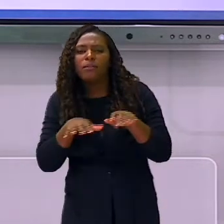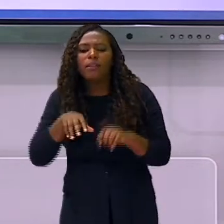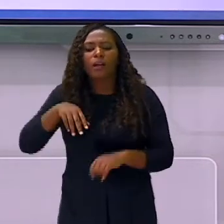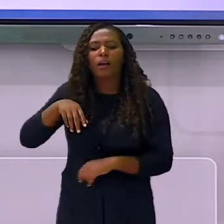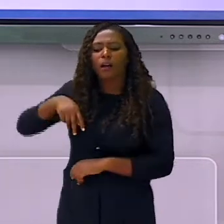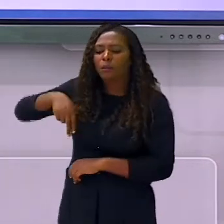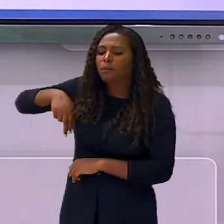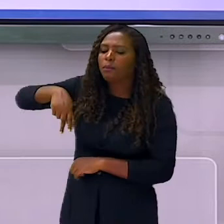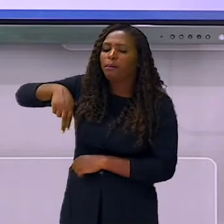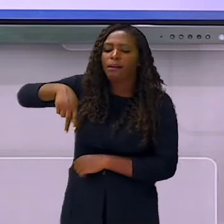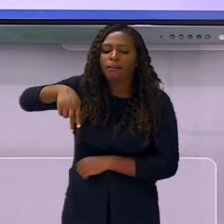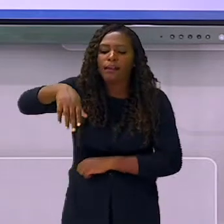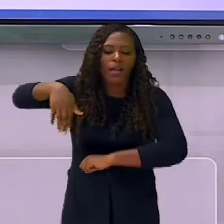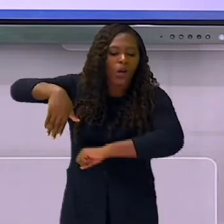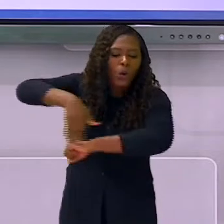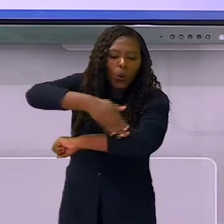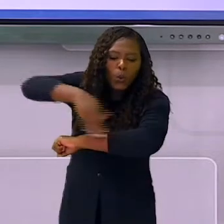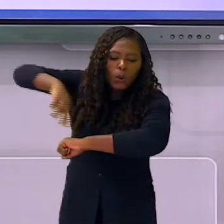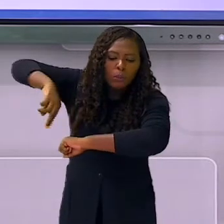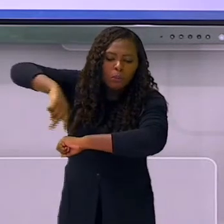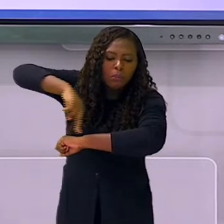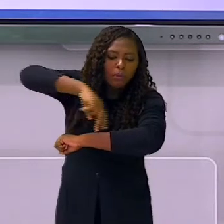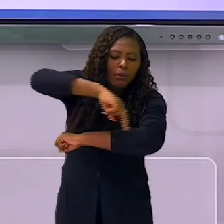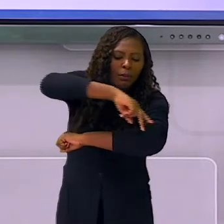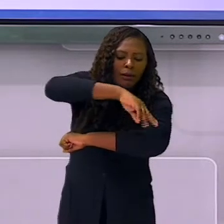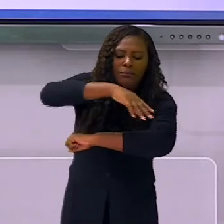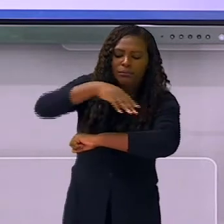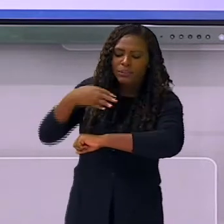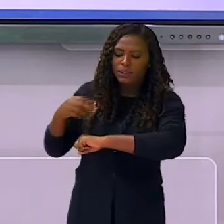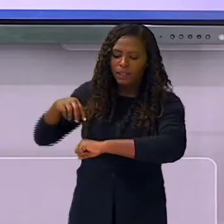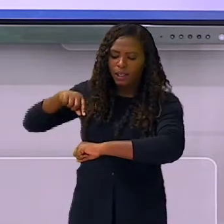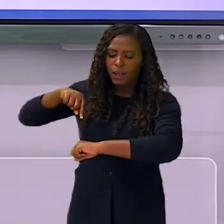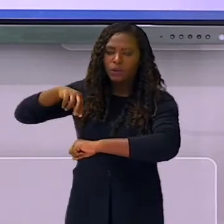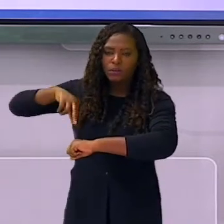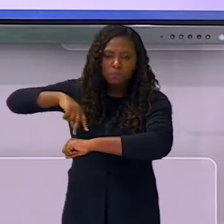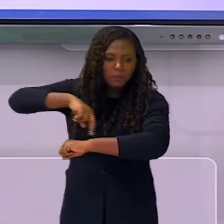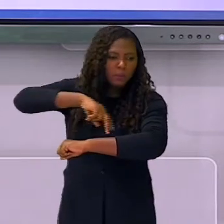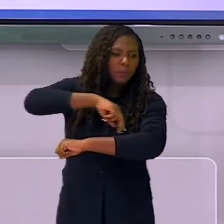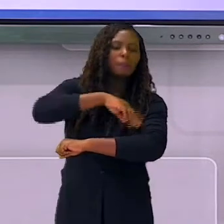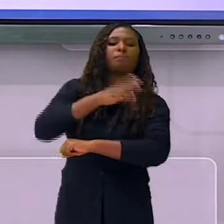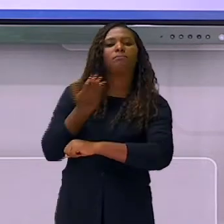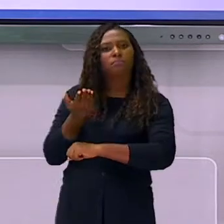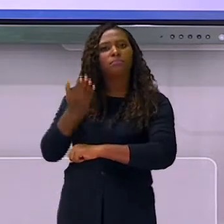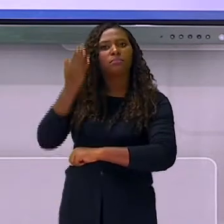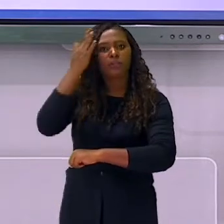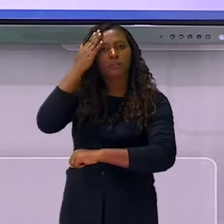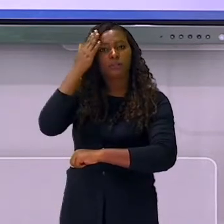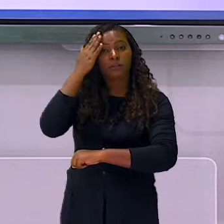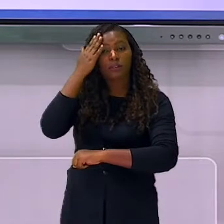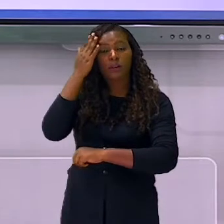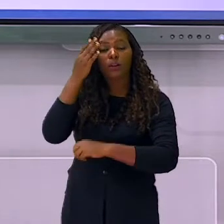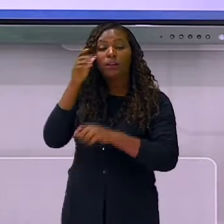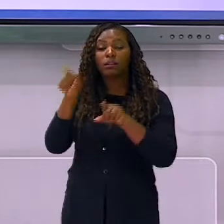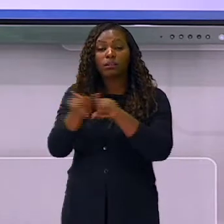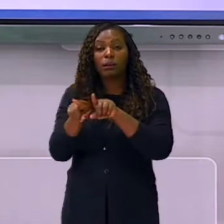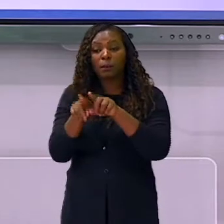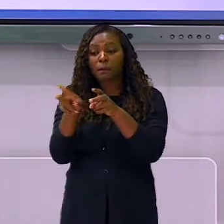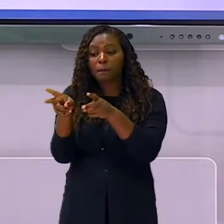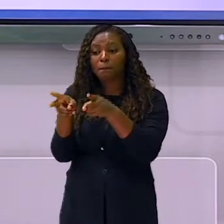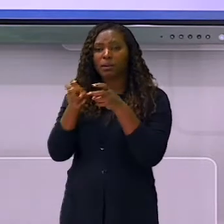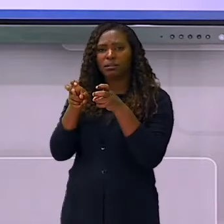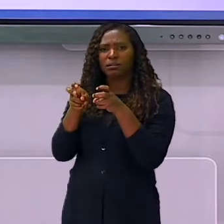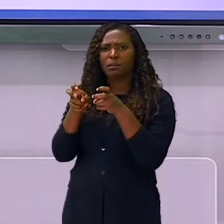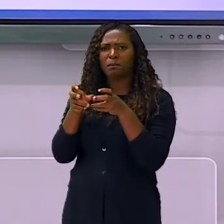desconhecidos, em ruas, em calçadas. Serve para que a pessoa perceba os obstáculos que estão à sua volta.